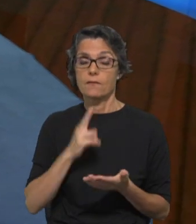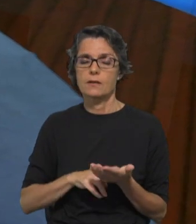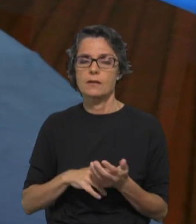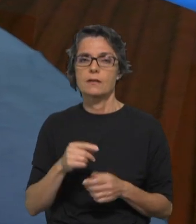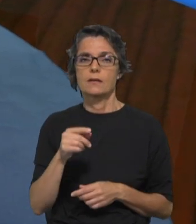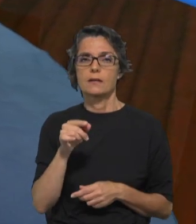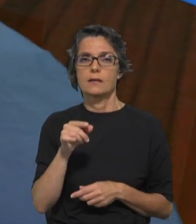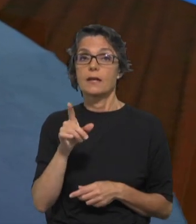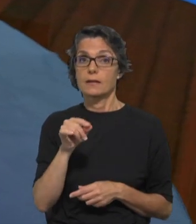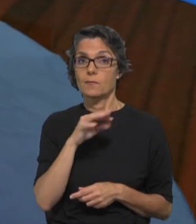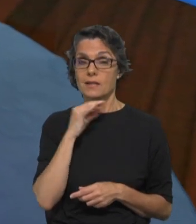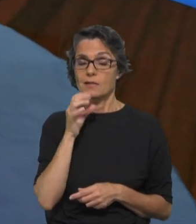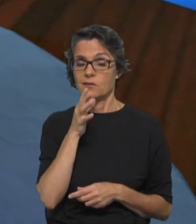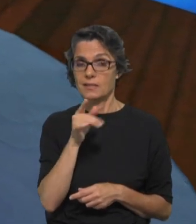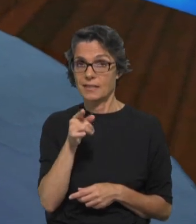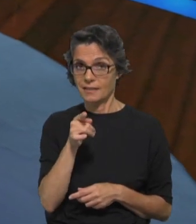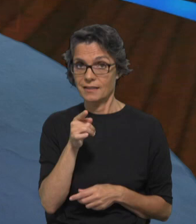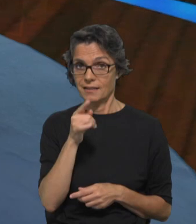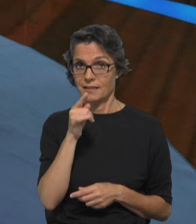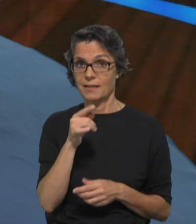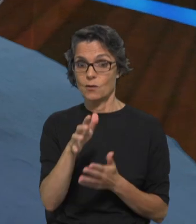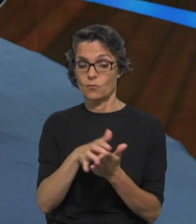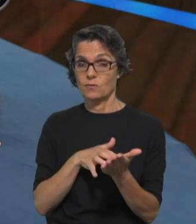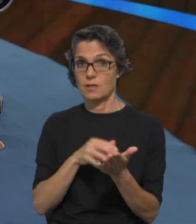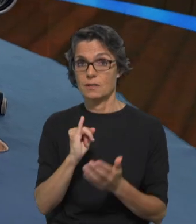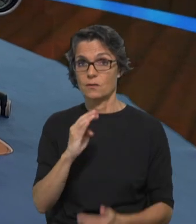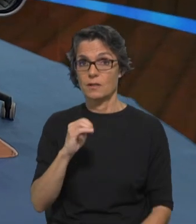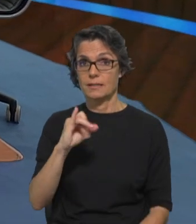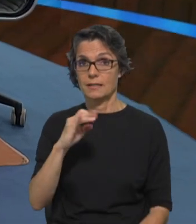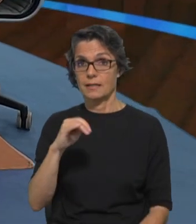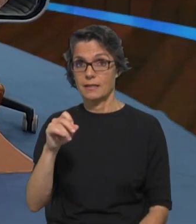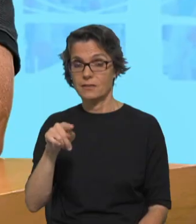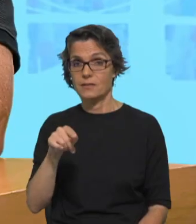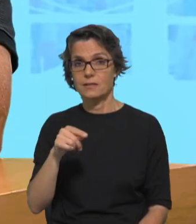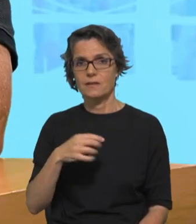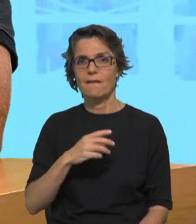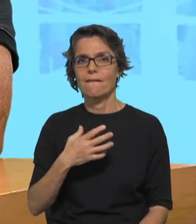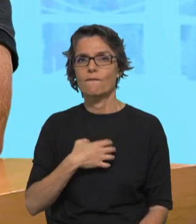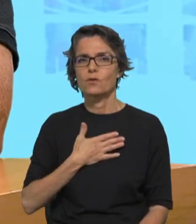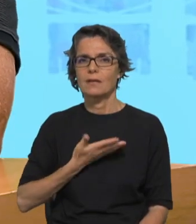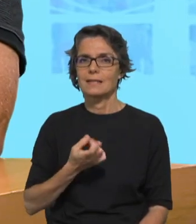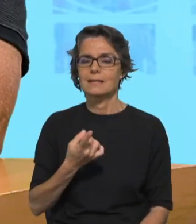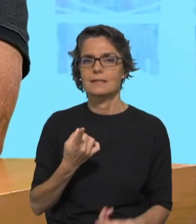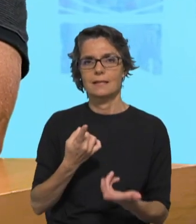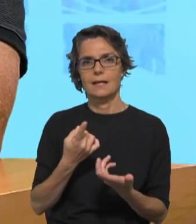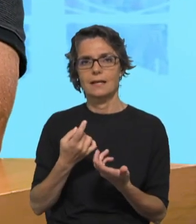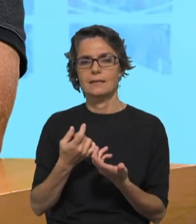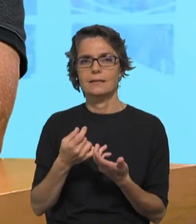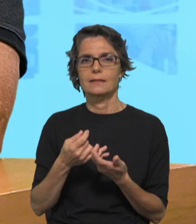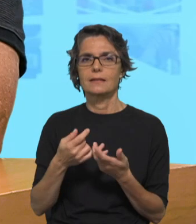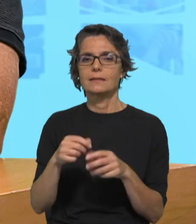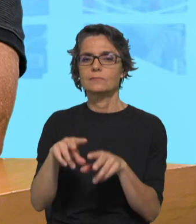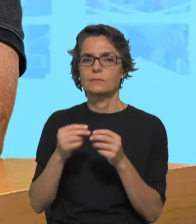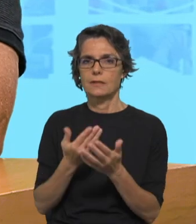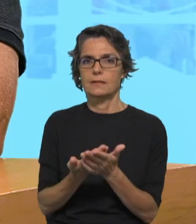há a necessidade, em relação ao texto de Isaías, ainda há a necessidade de purificar um bocado a coisa. Já é uma coisa maravilhosa